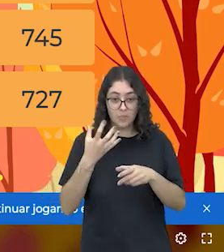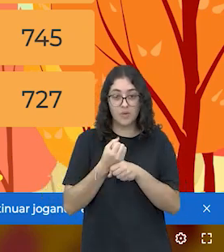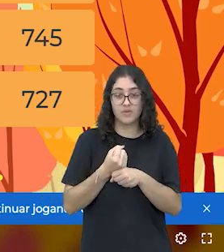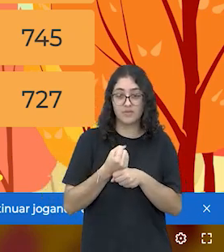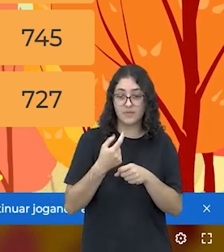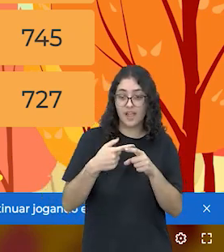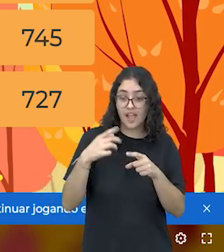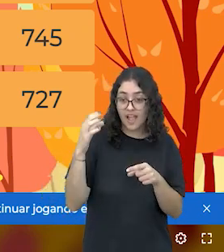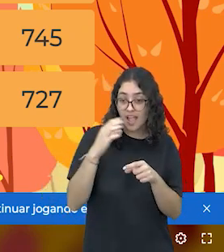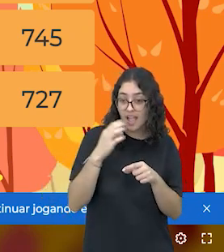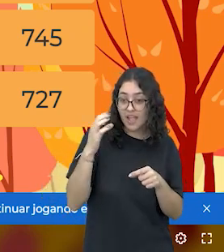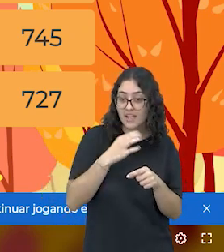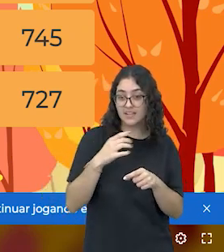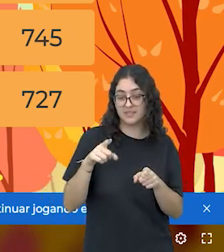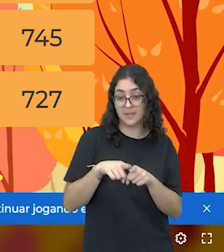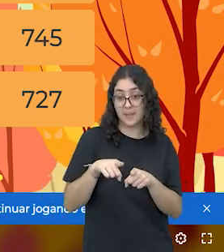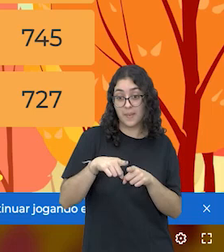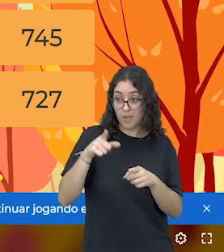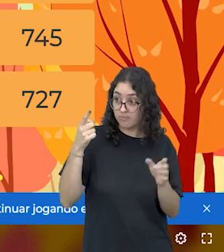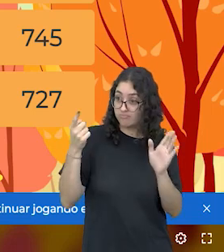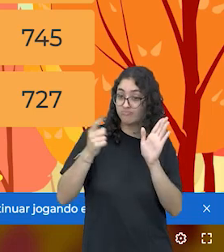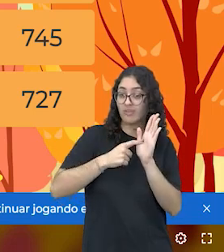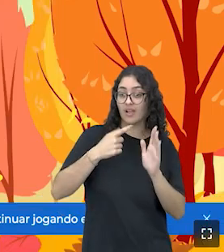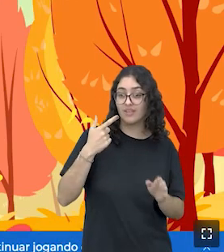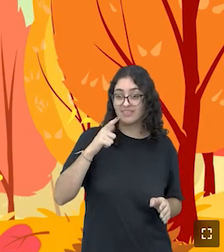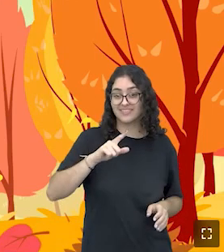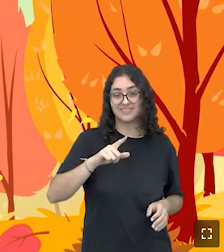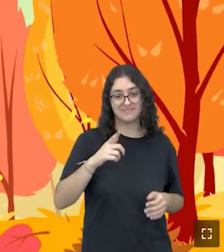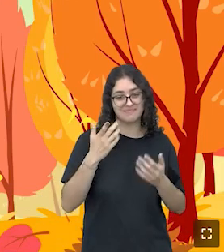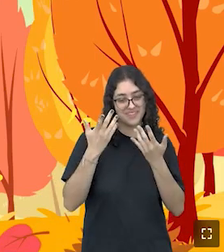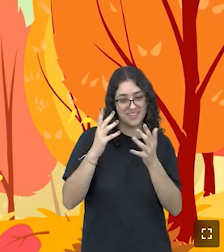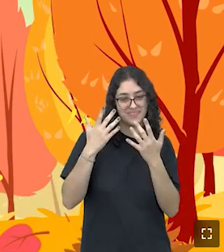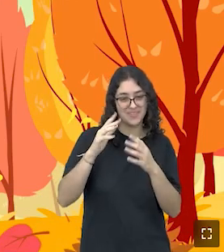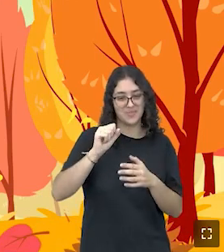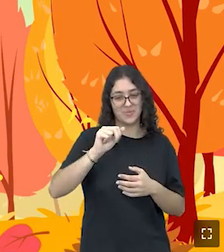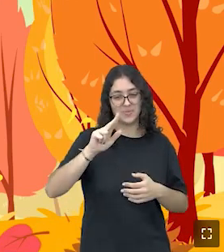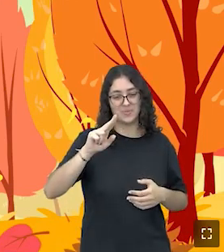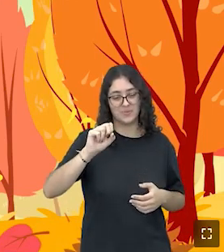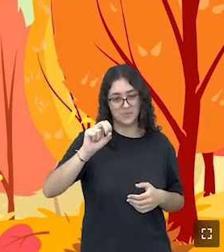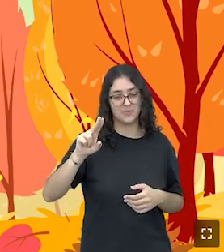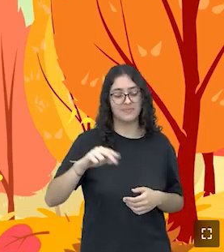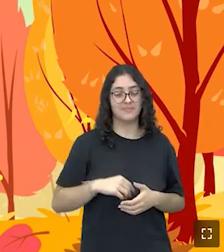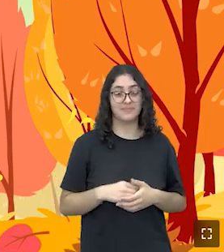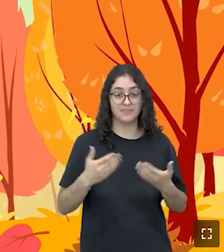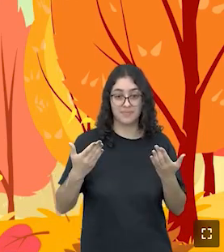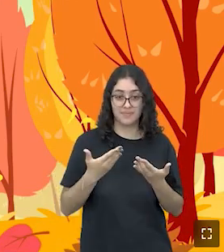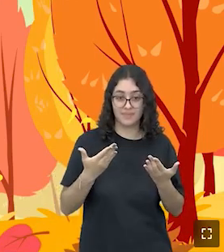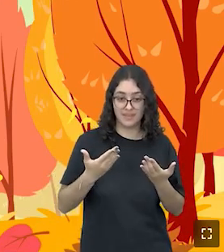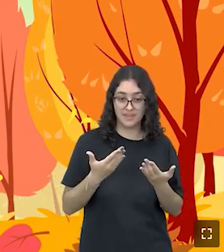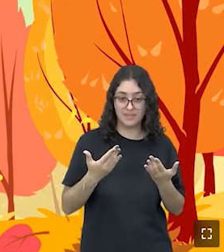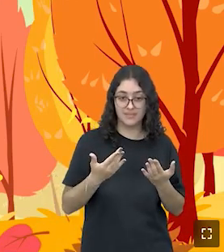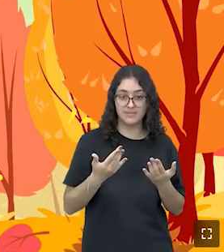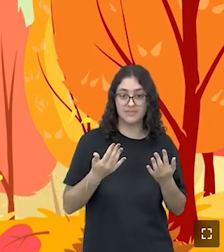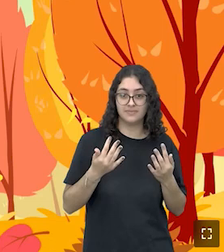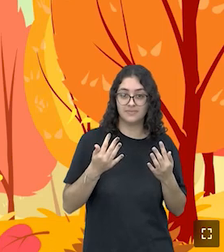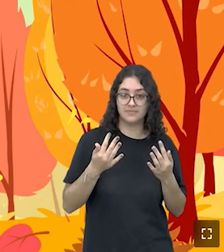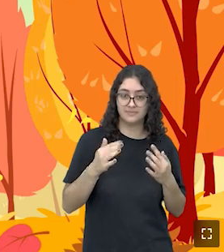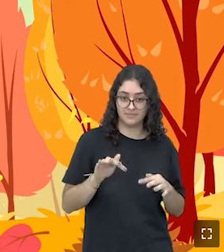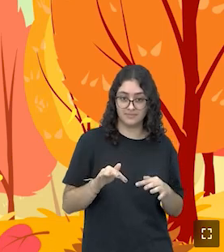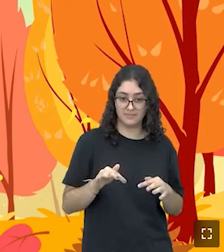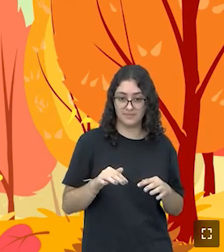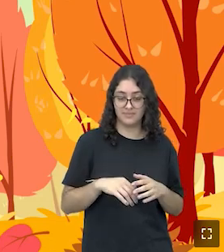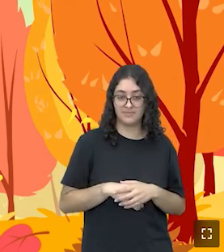a rapidez, ele conta também com a rapidez. Ah, meus parabéns, Sussu. Agora nós vamos fechar aí, ó, a